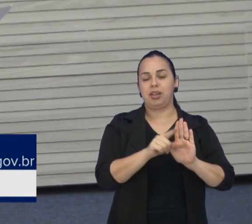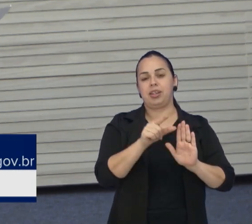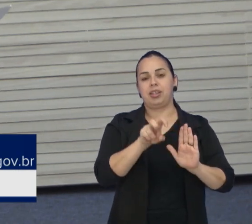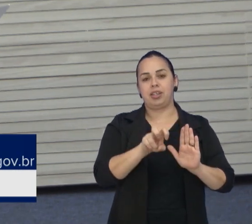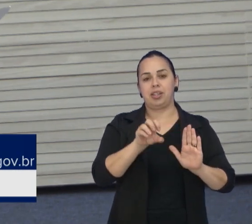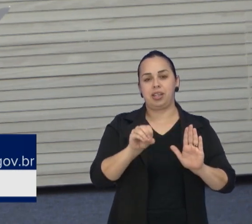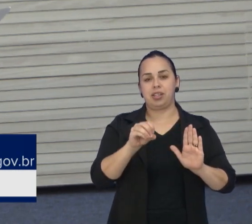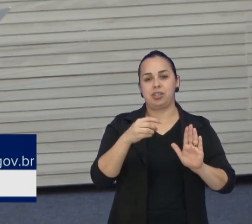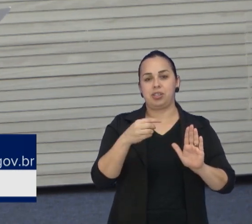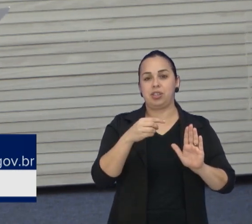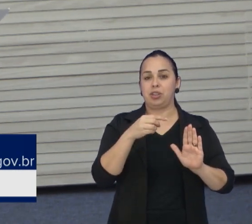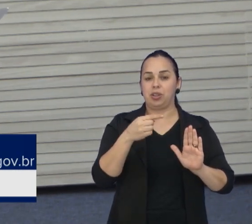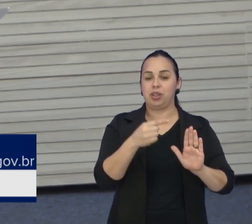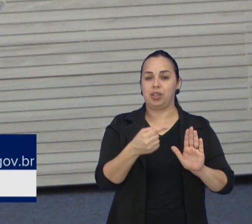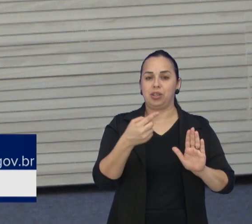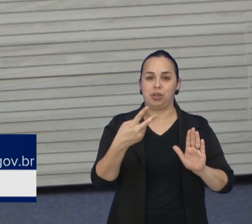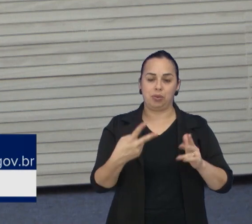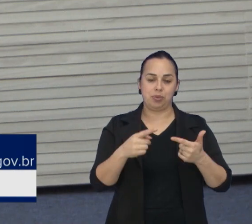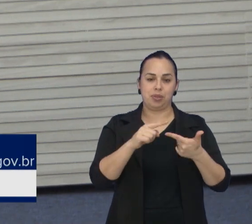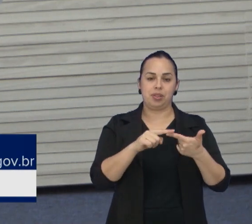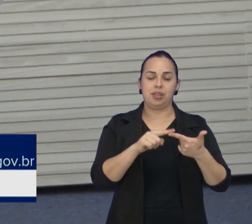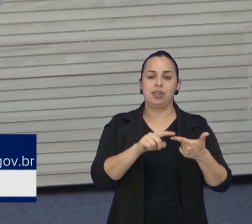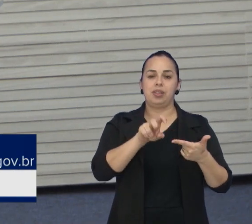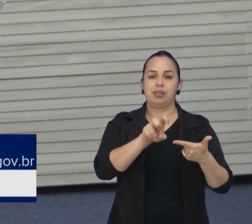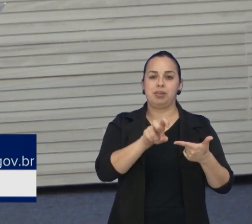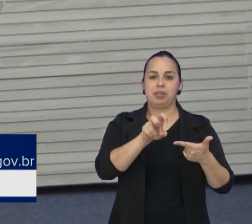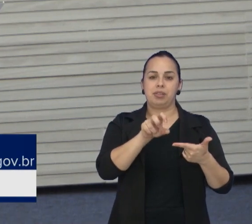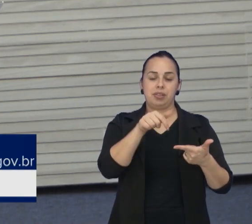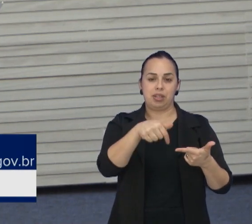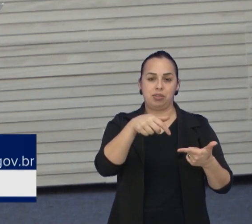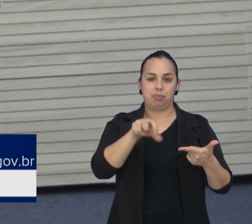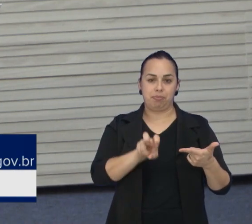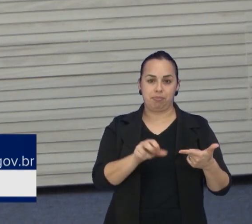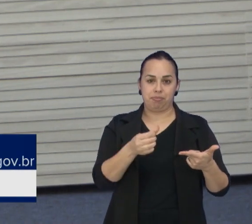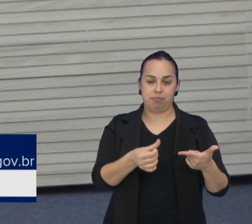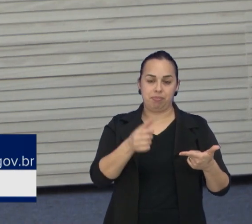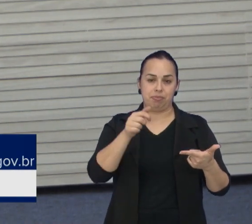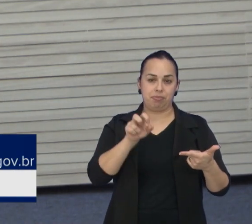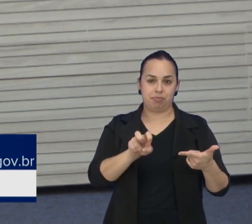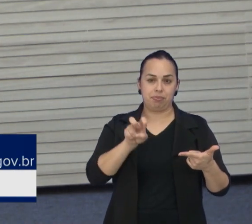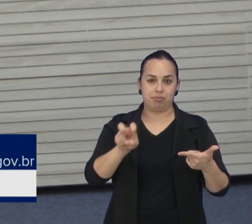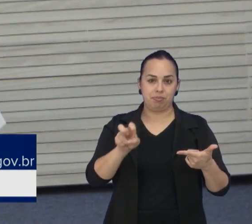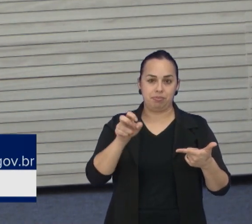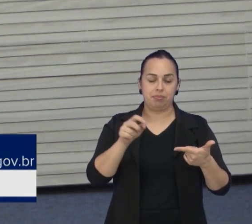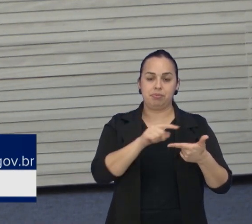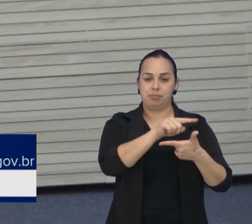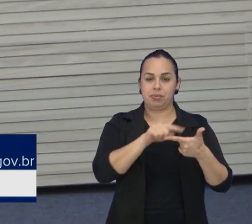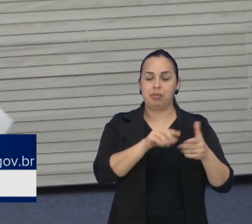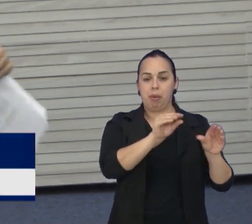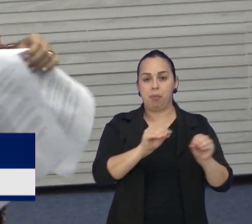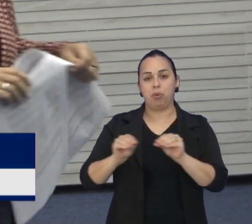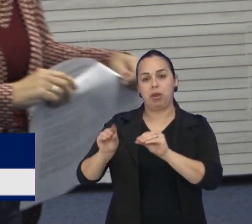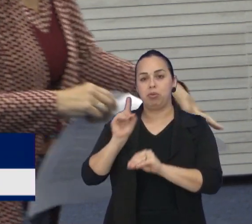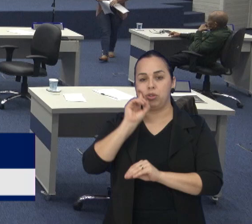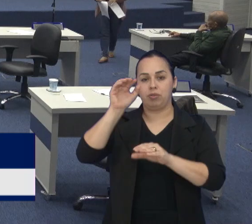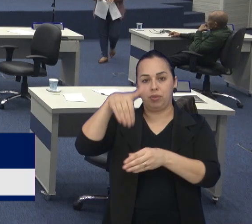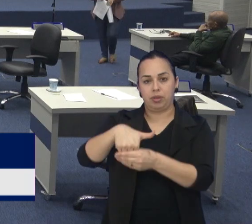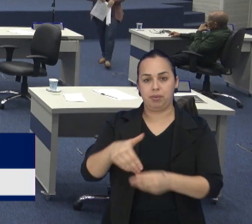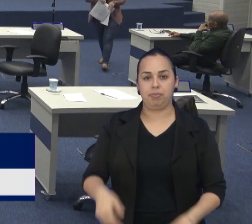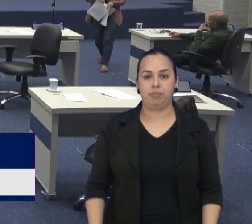o processo 7655 de 2022, projeto de lei 257. Tá?